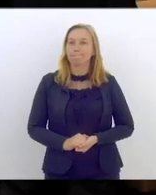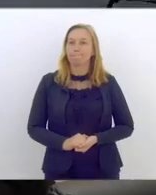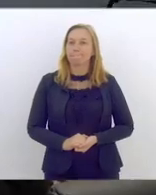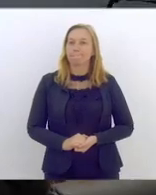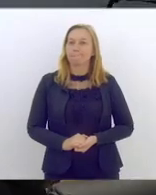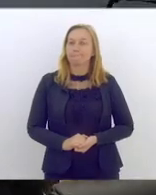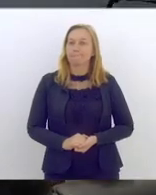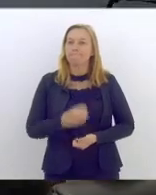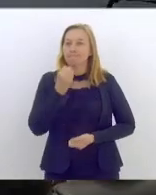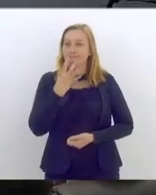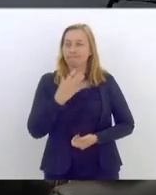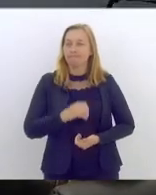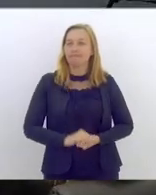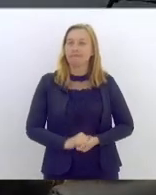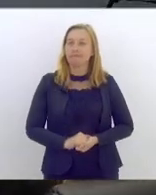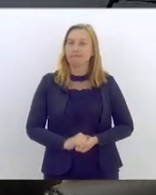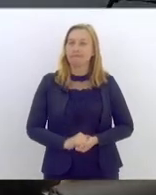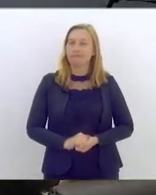bom